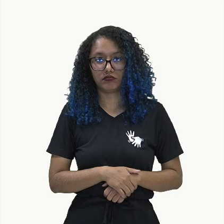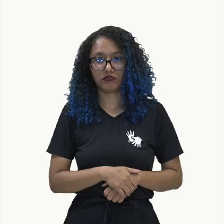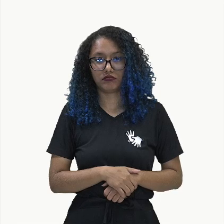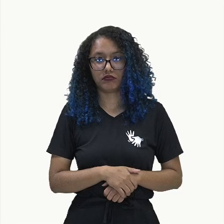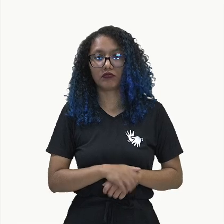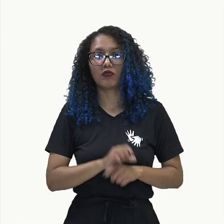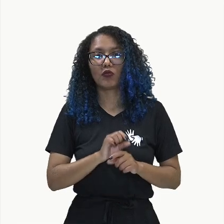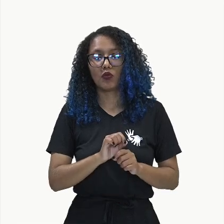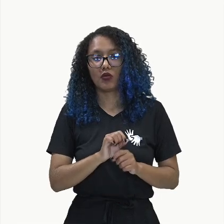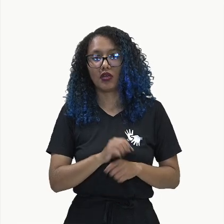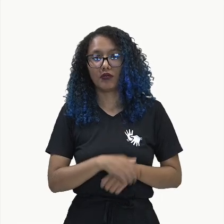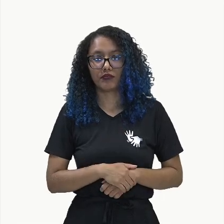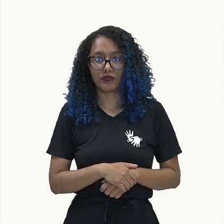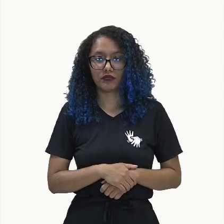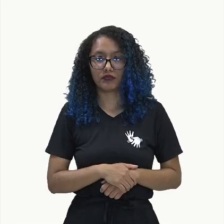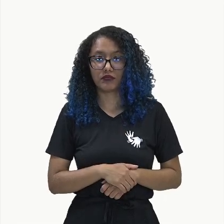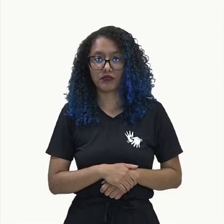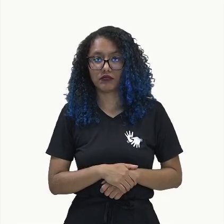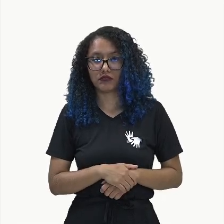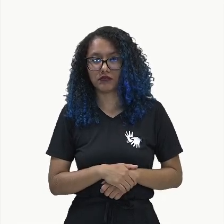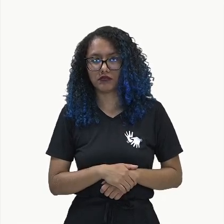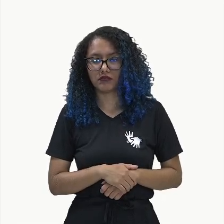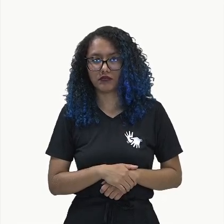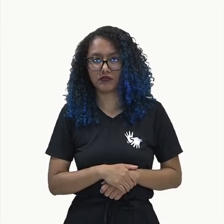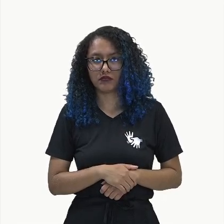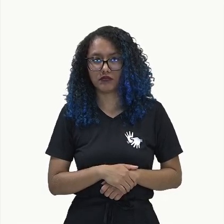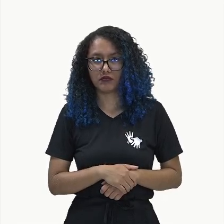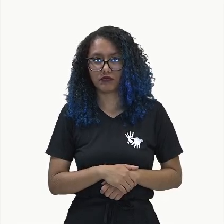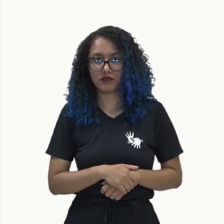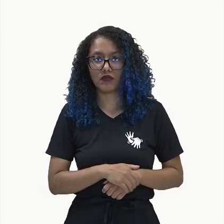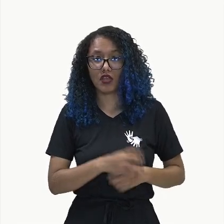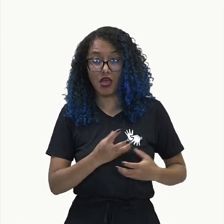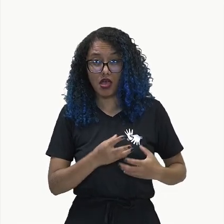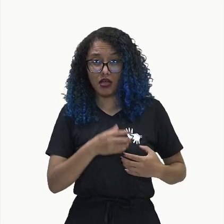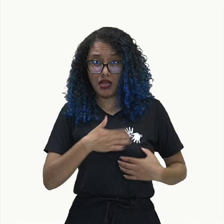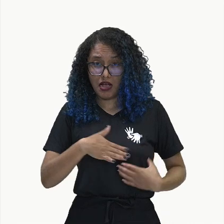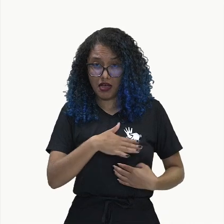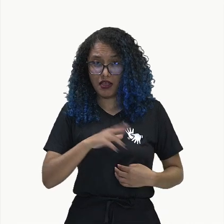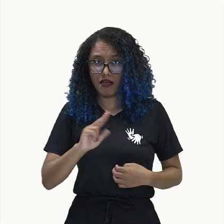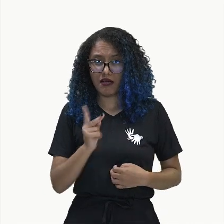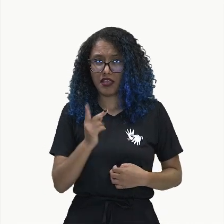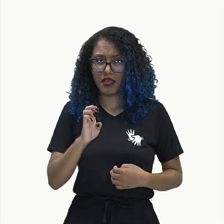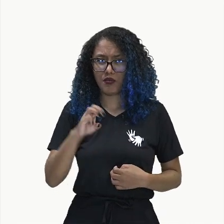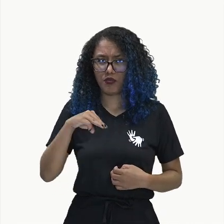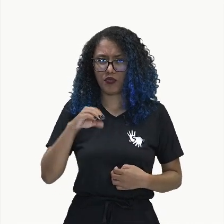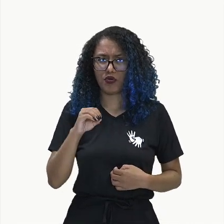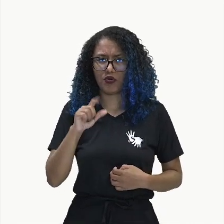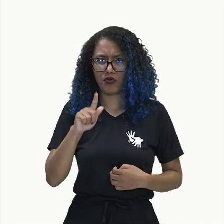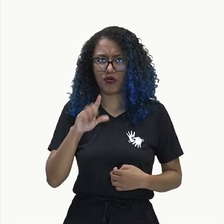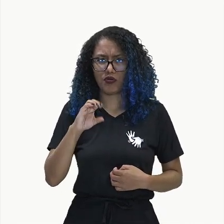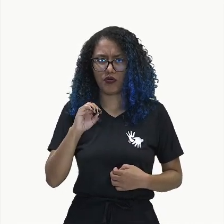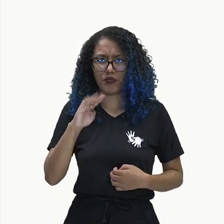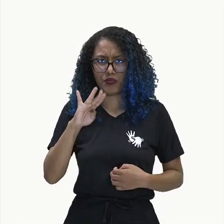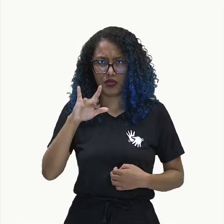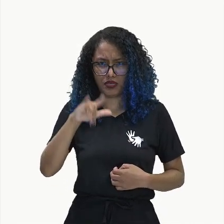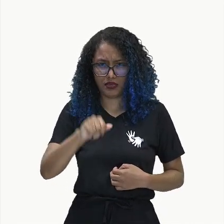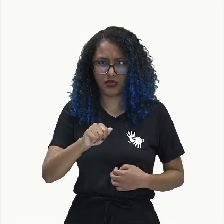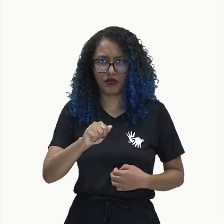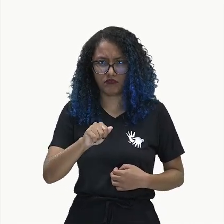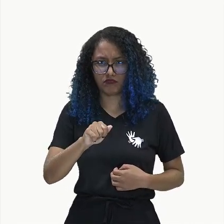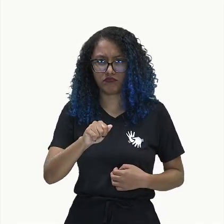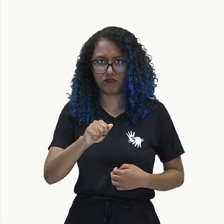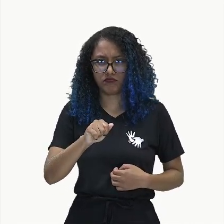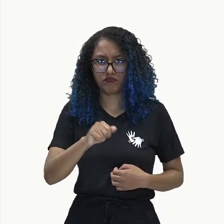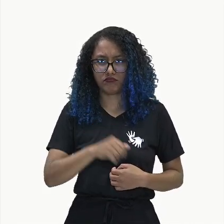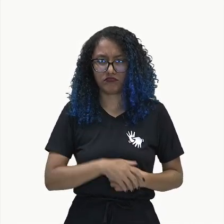hemoglobina, né? O oxigênio entra ali, vai formar uma combinação oxi-hemoglobina, e aí ele vai ser lançado pelas hemácias,